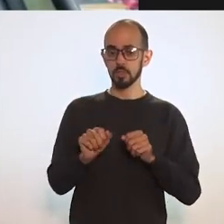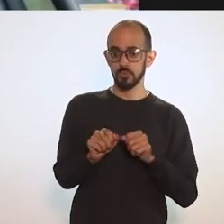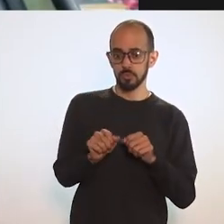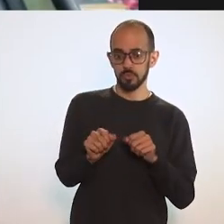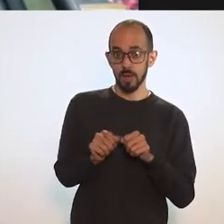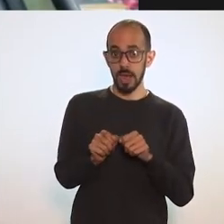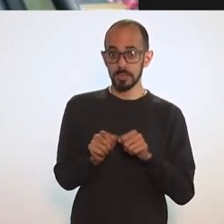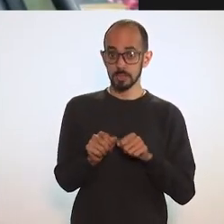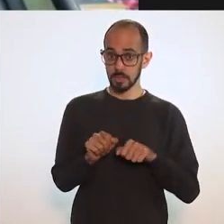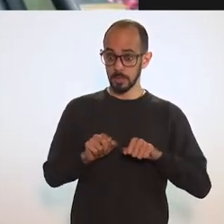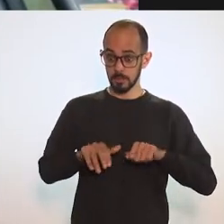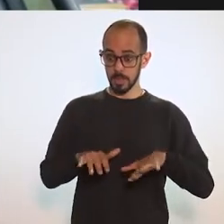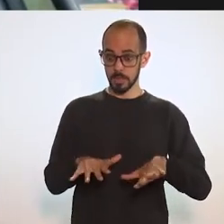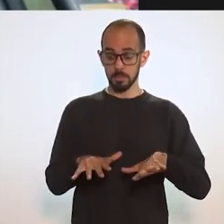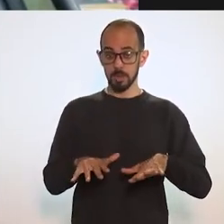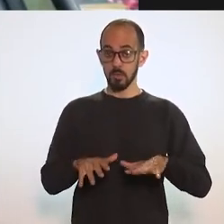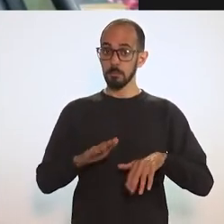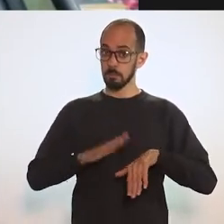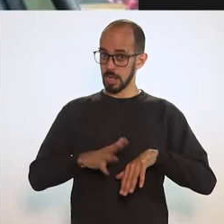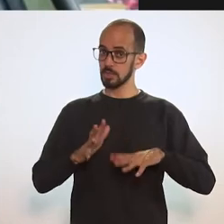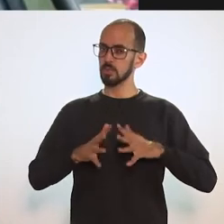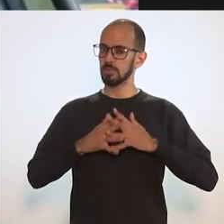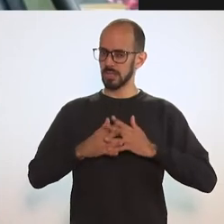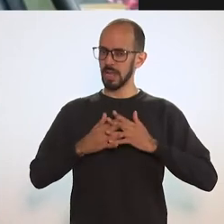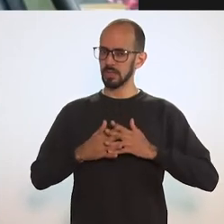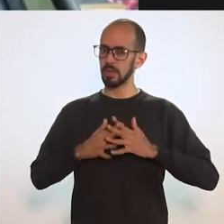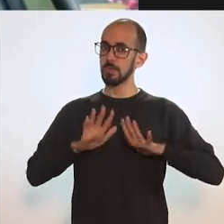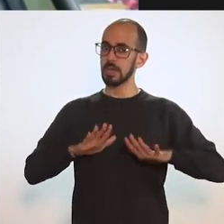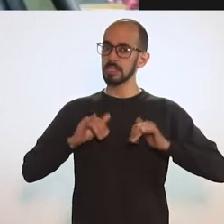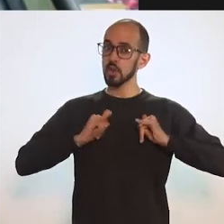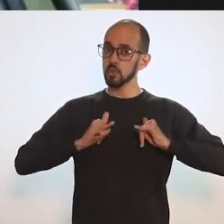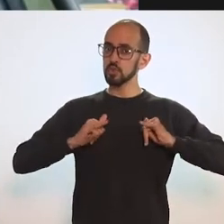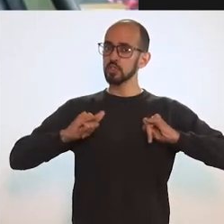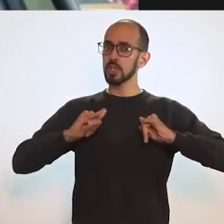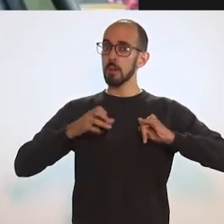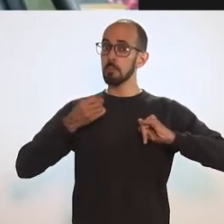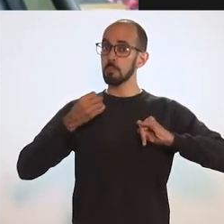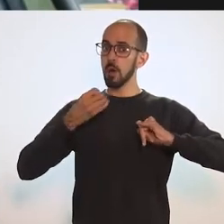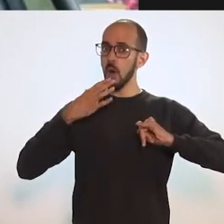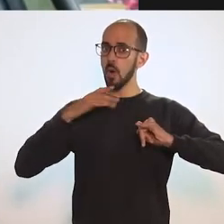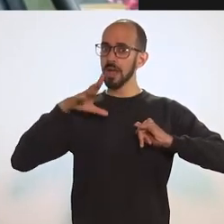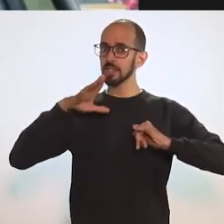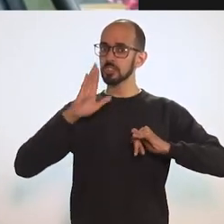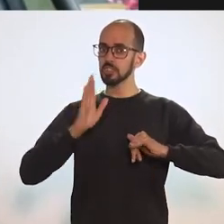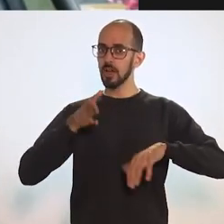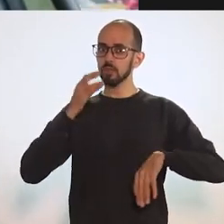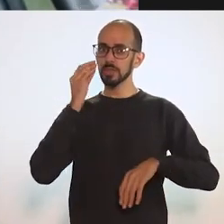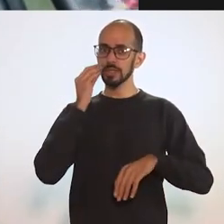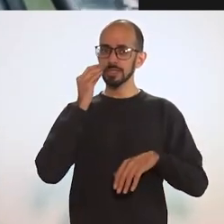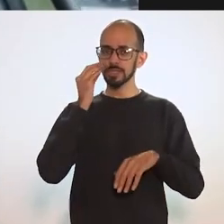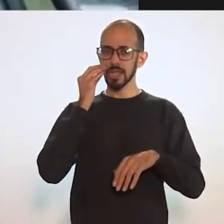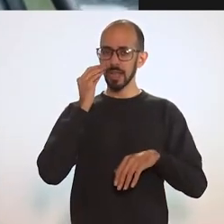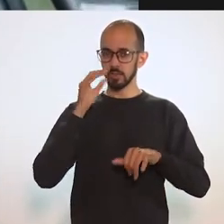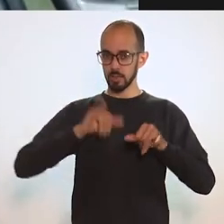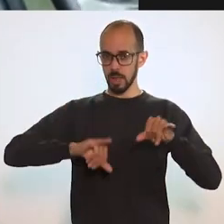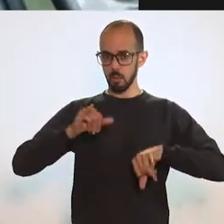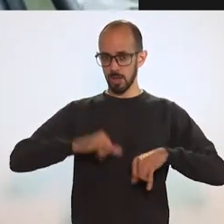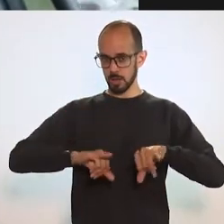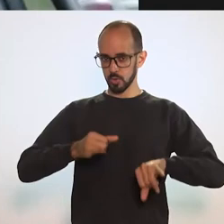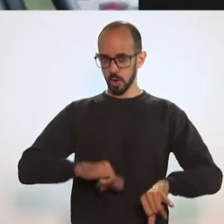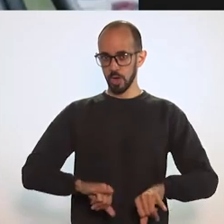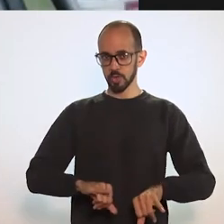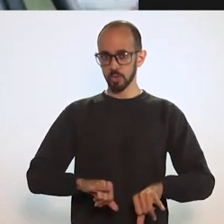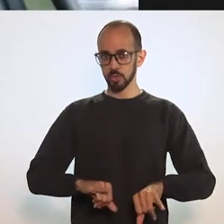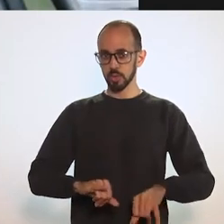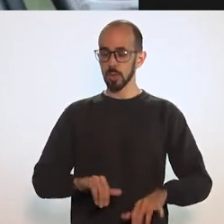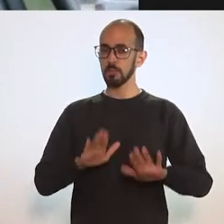da epidemia mais complexa. E a boa notícia é que as vacinas já foram testadas in vitro e elas, de